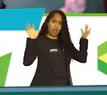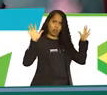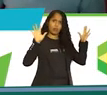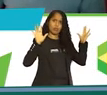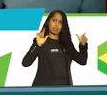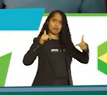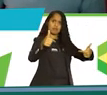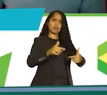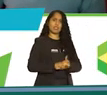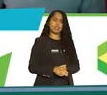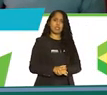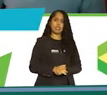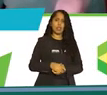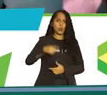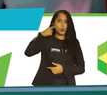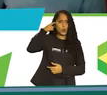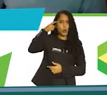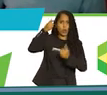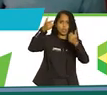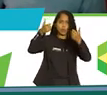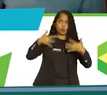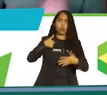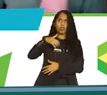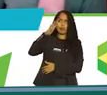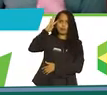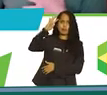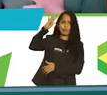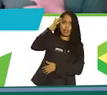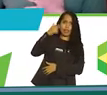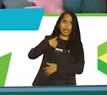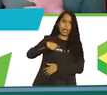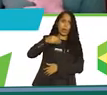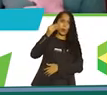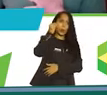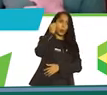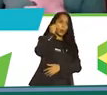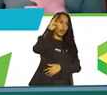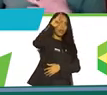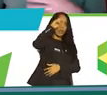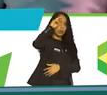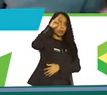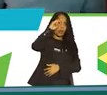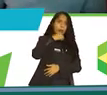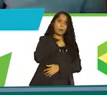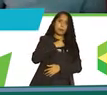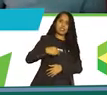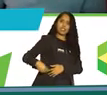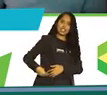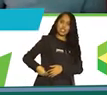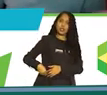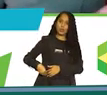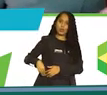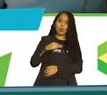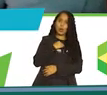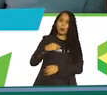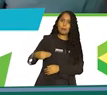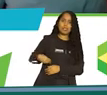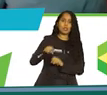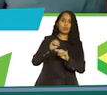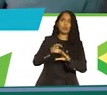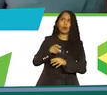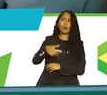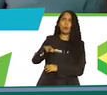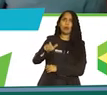Sabe, o Dória falou aqui, eu adoro isso, fiquei pensando aqui, fiquei tentando lembrar o nome do ministro da Educação, acho que só se a gente for no Google, né? Acho que temos até um